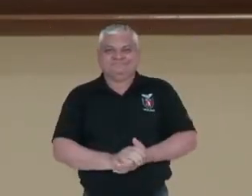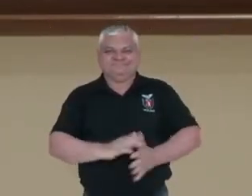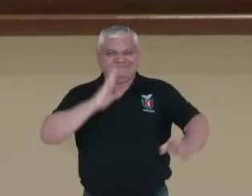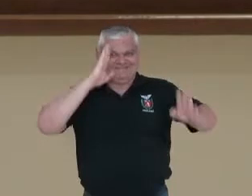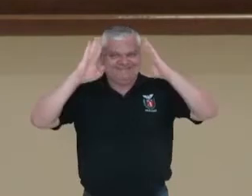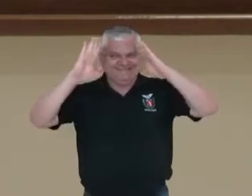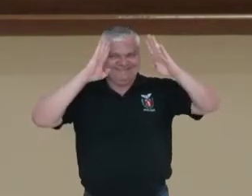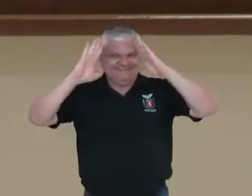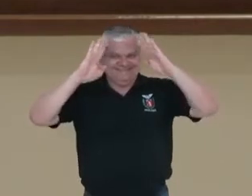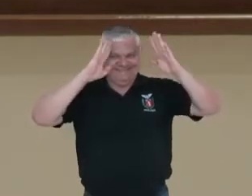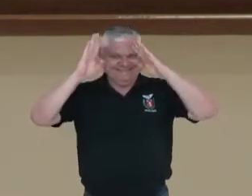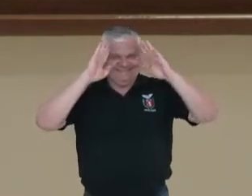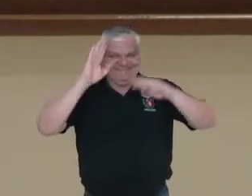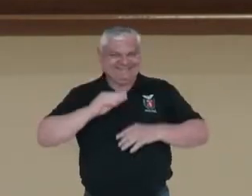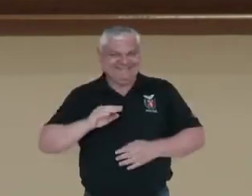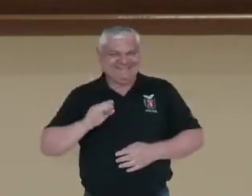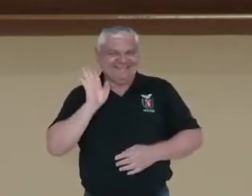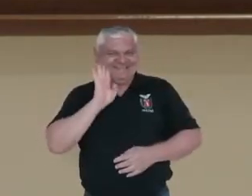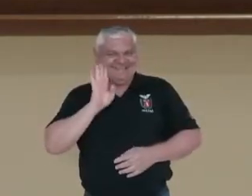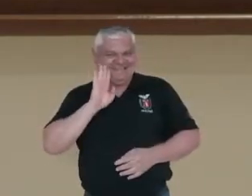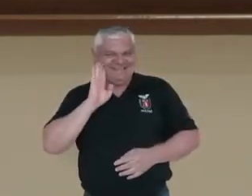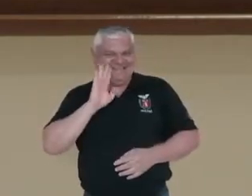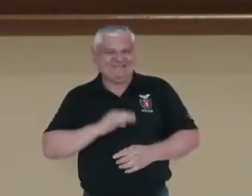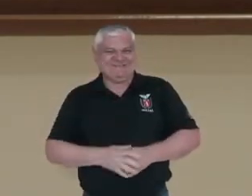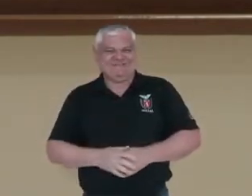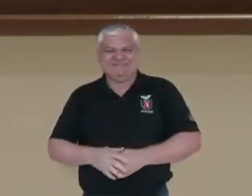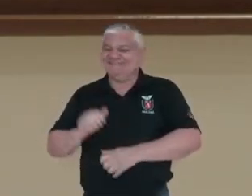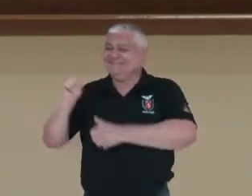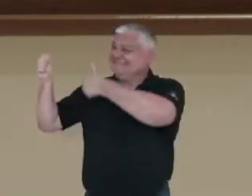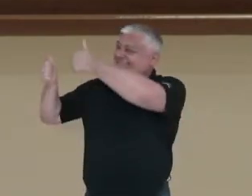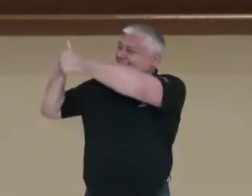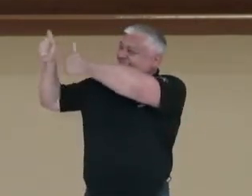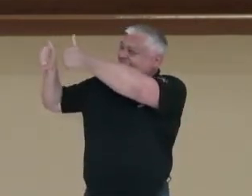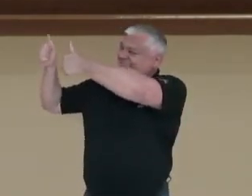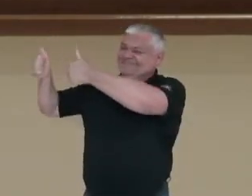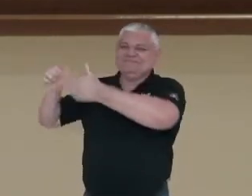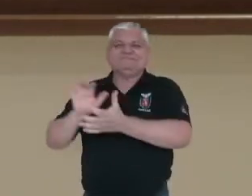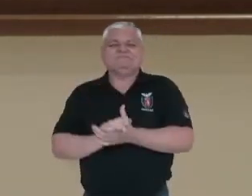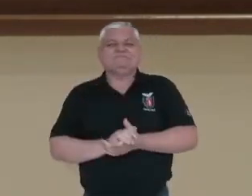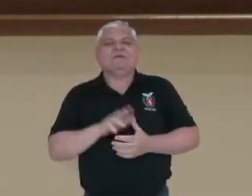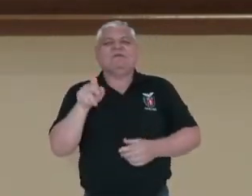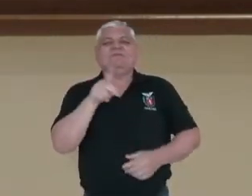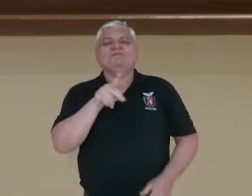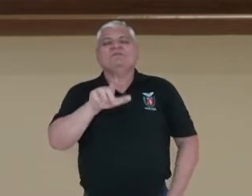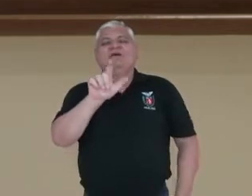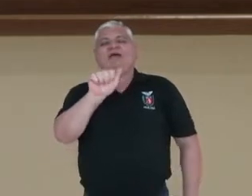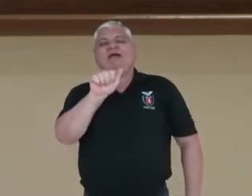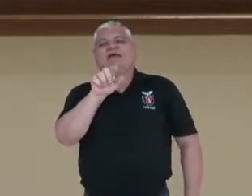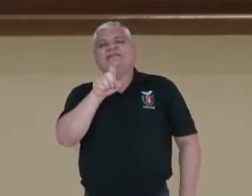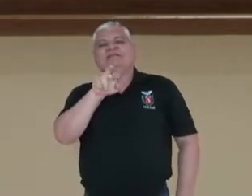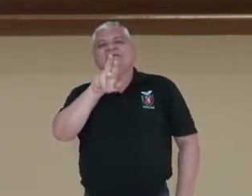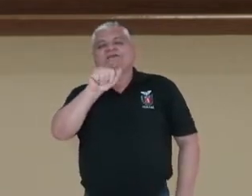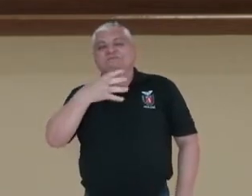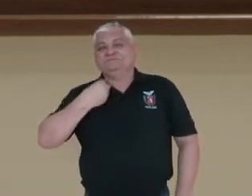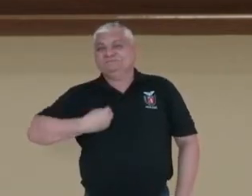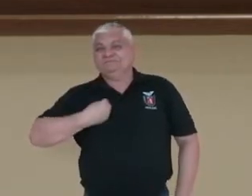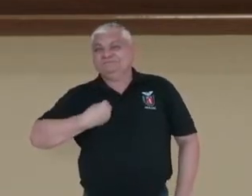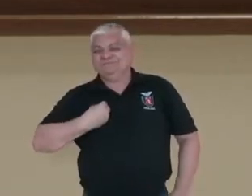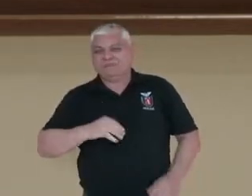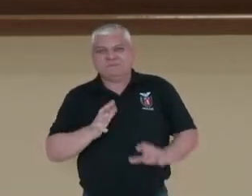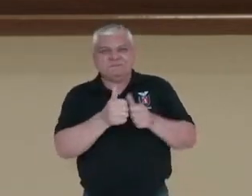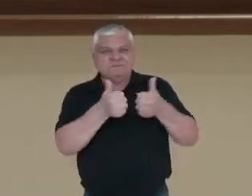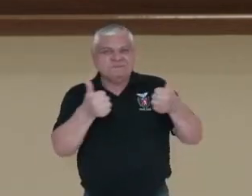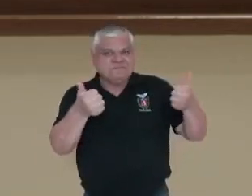Salve, salve, salve, meu querido e minha querida! Salve, Ronaldo! Professor Adriano na área! Tudo